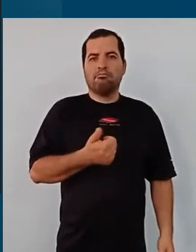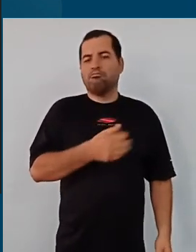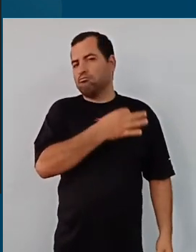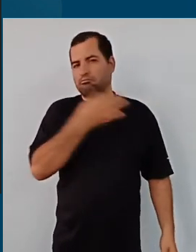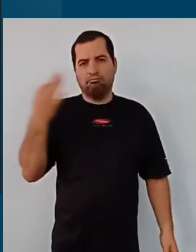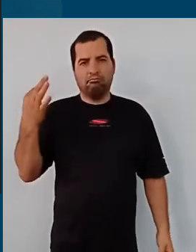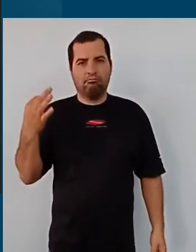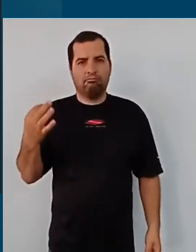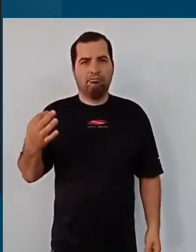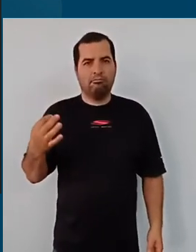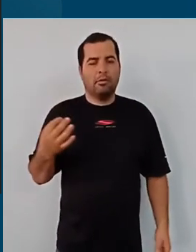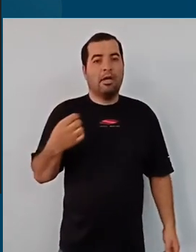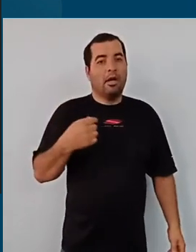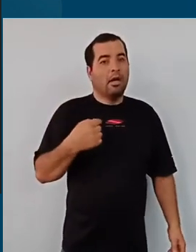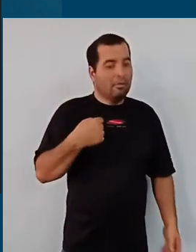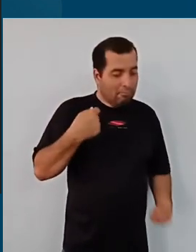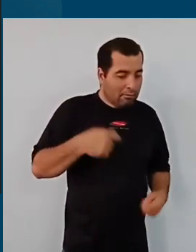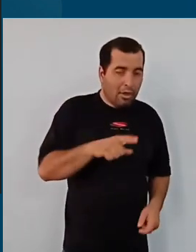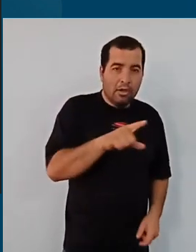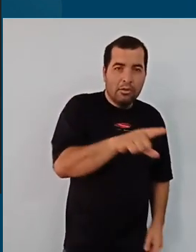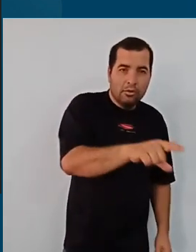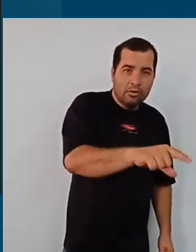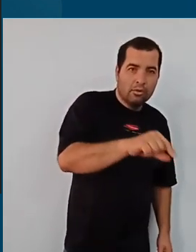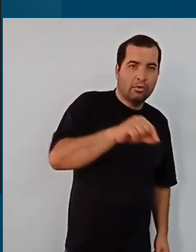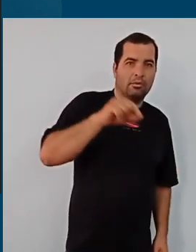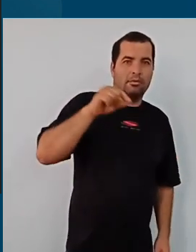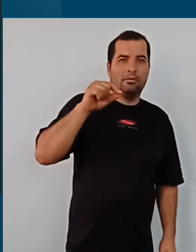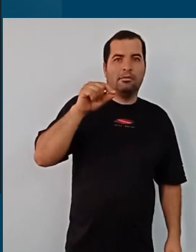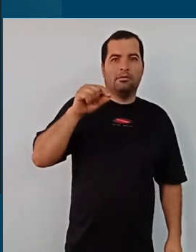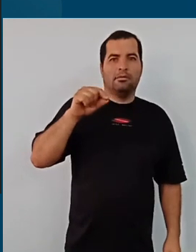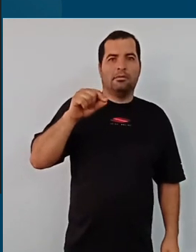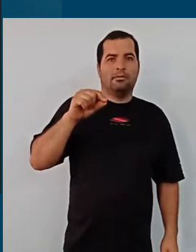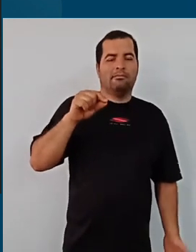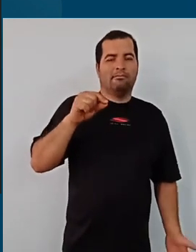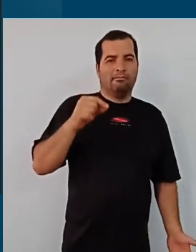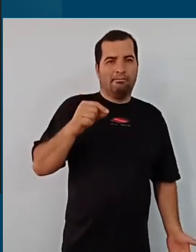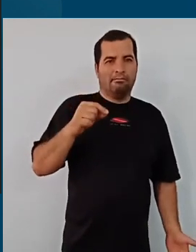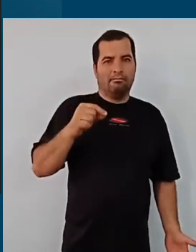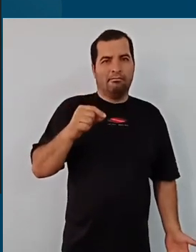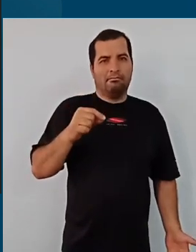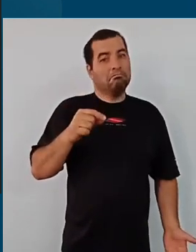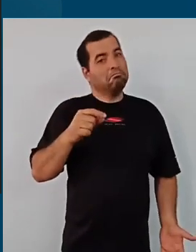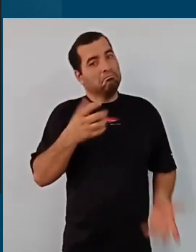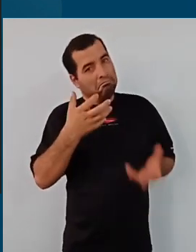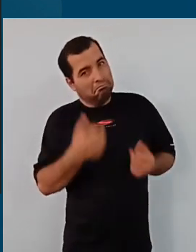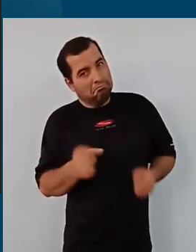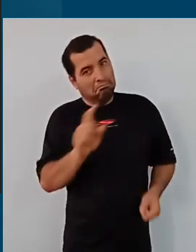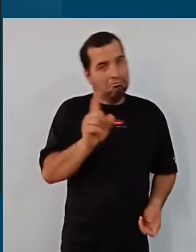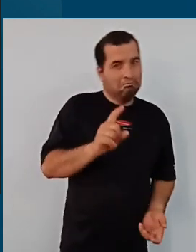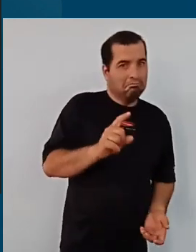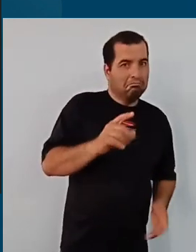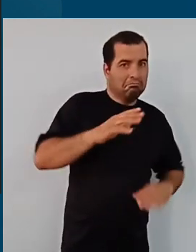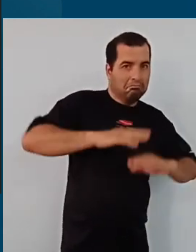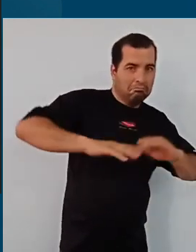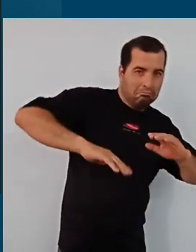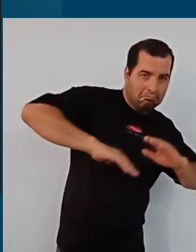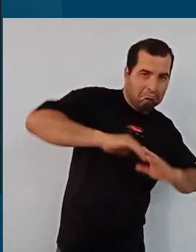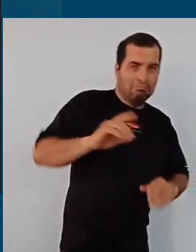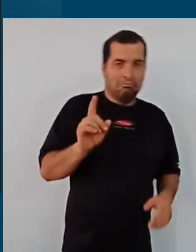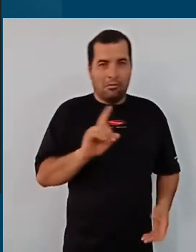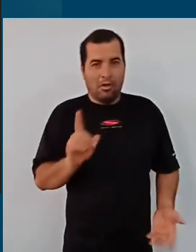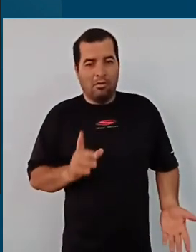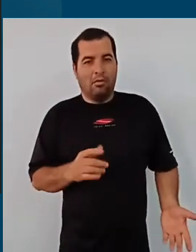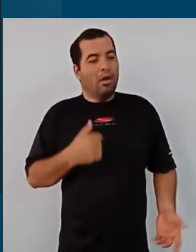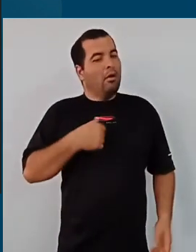Nessa perspectiva, ela faz uma escolha com a qual a gente pode concordar ou não, querer ou não, criar ou não, mas é